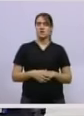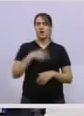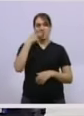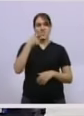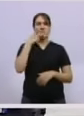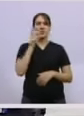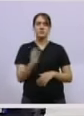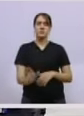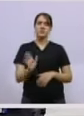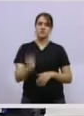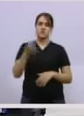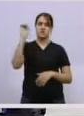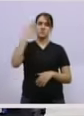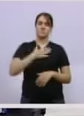passamos,